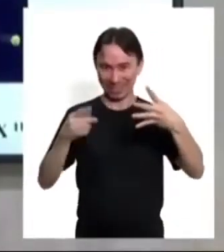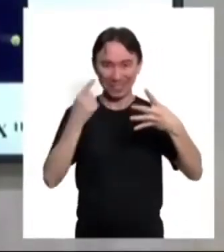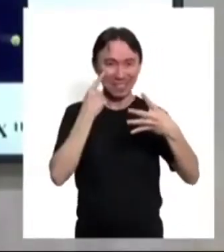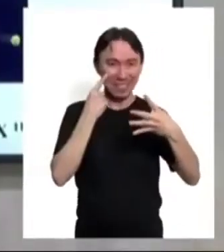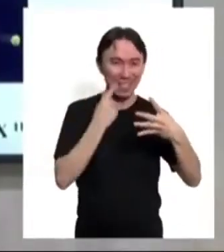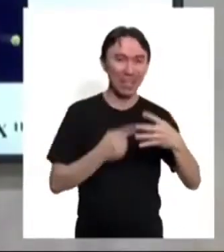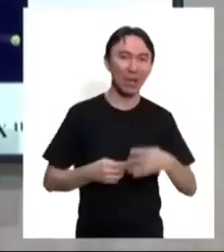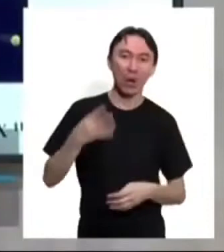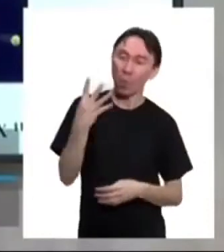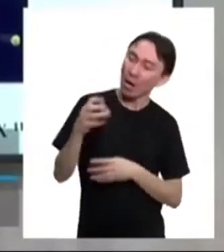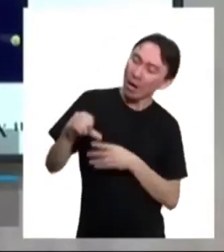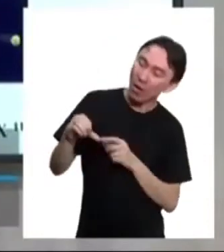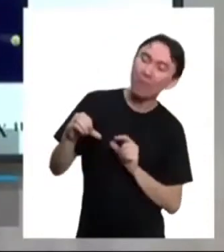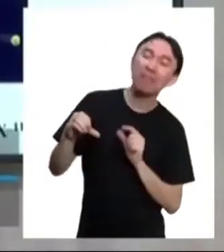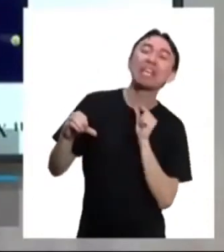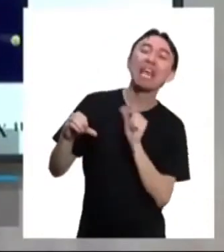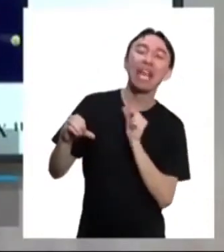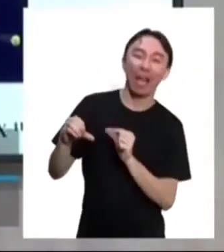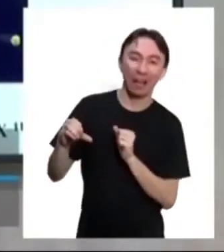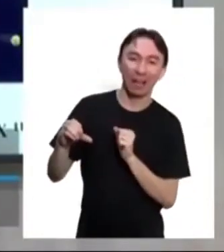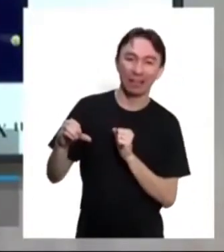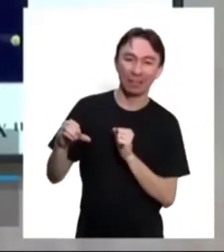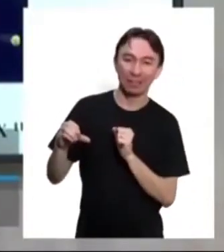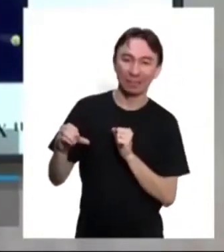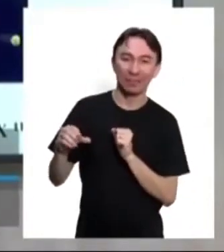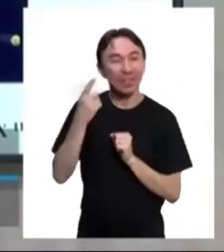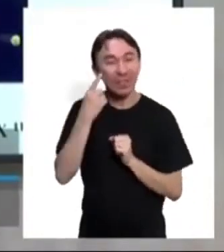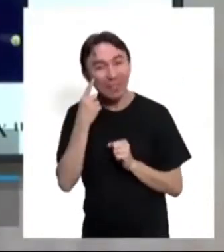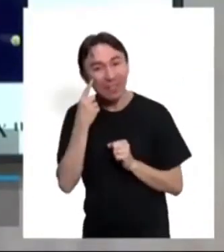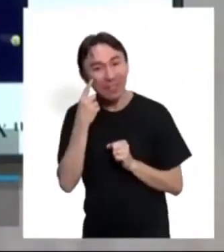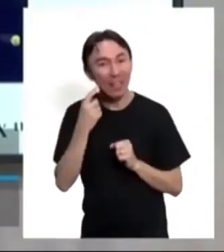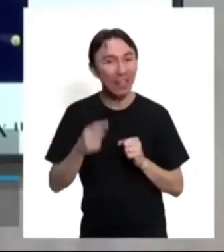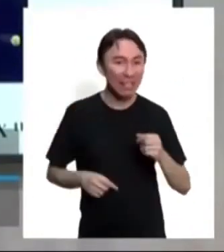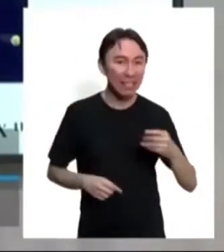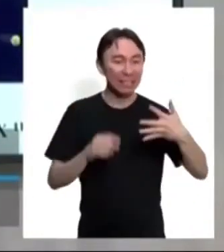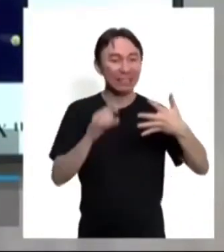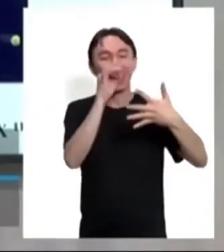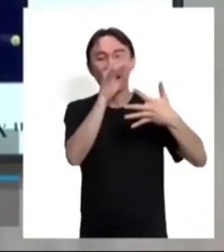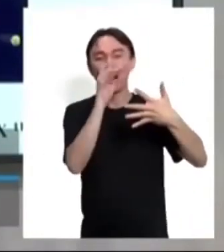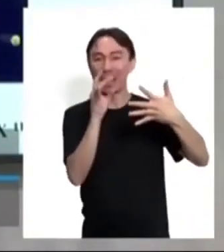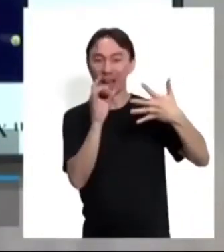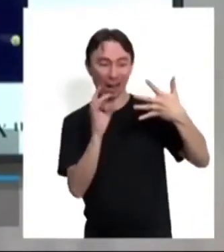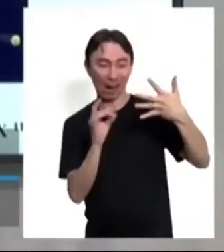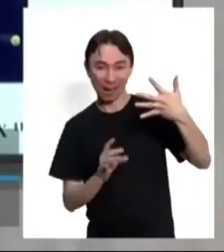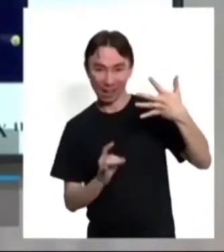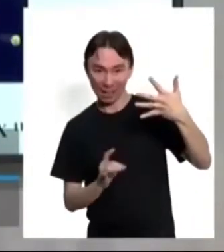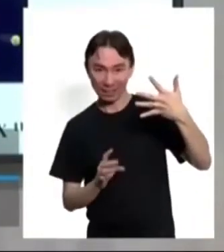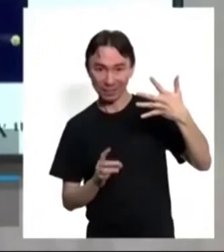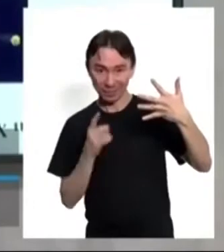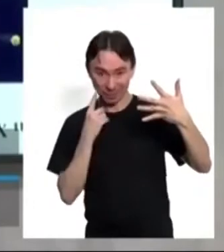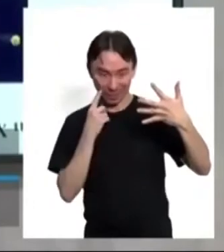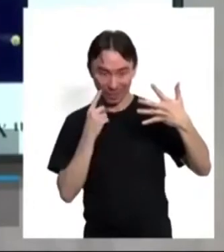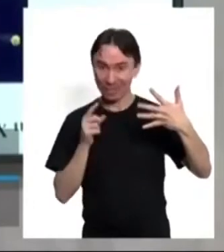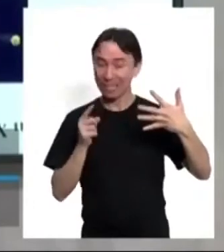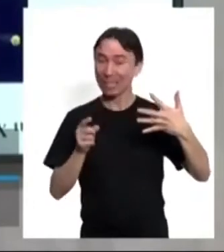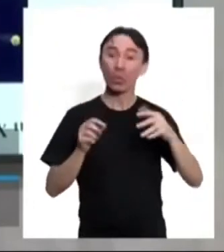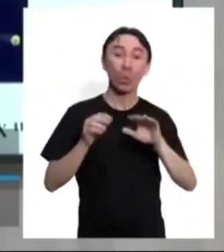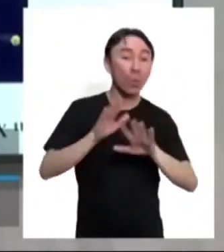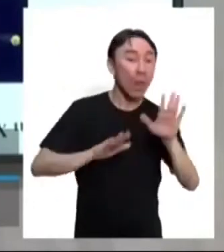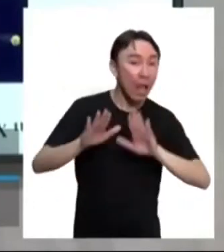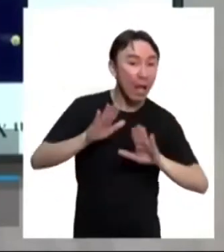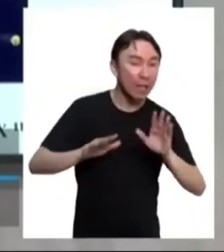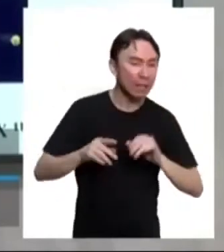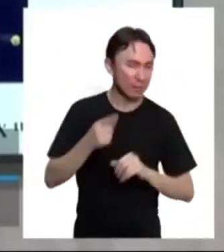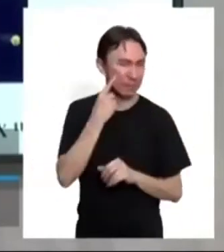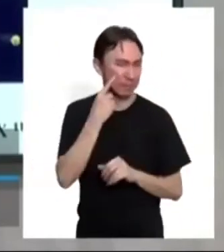49, de quem que é. Então, para você ver essas partículas que eu estou colocando aqui, ó, cuidado, se ele fala assim em um